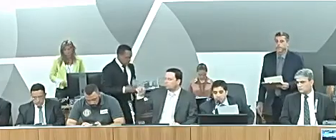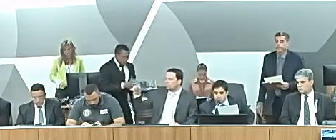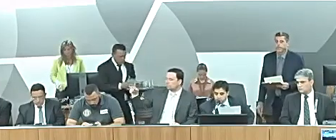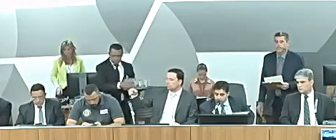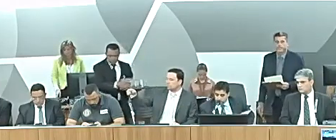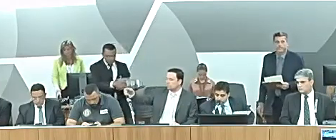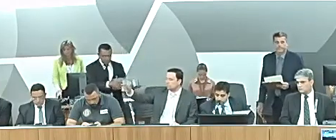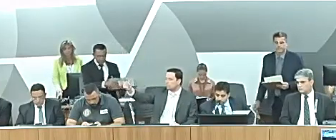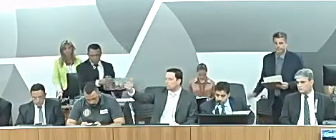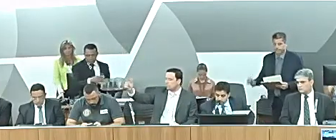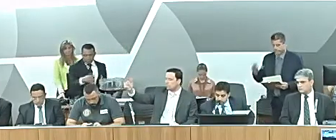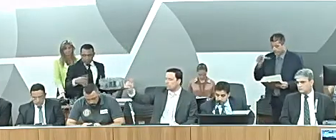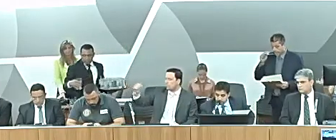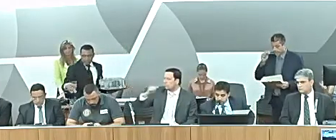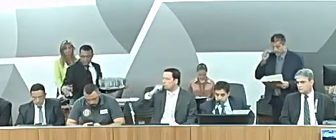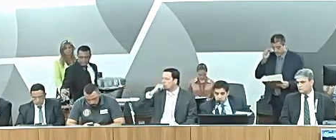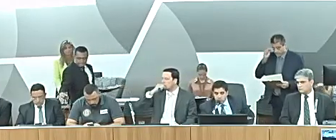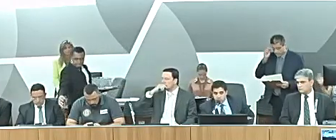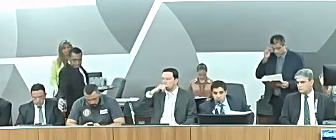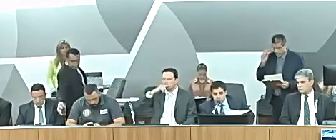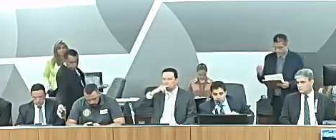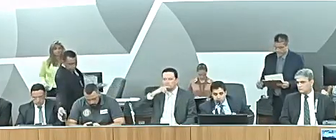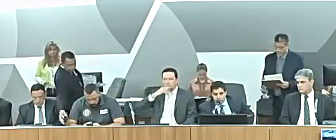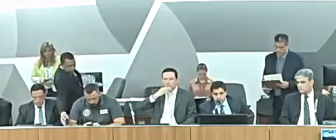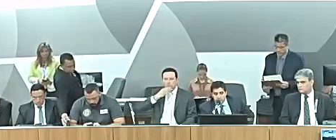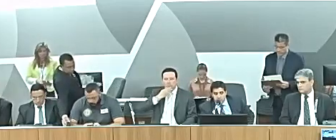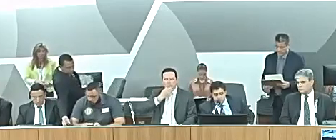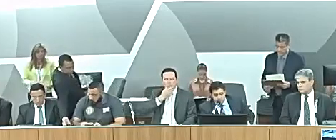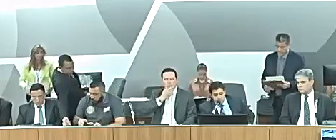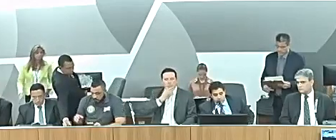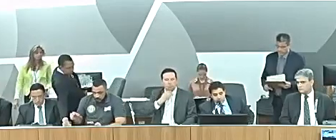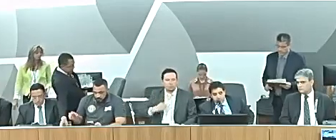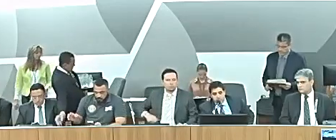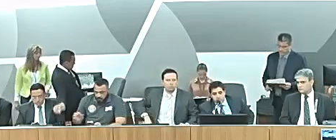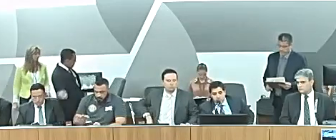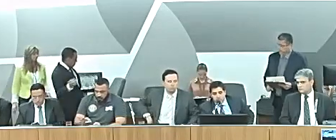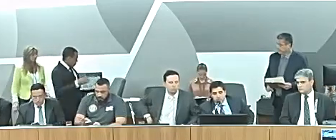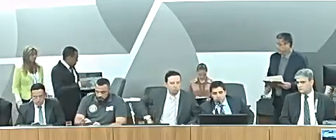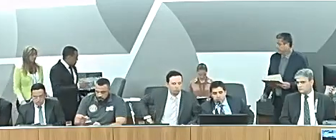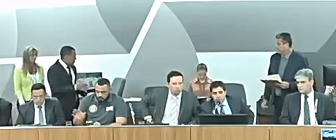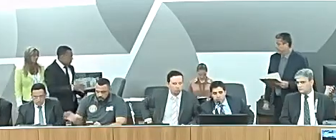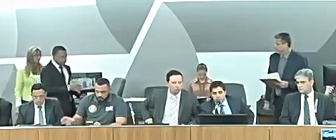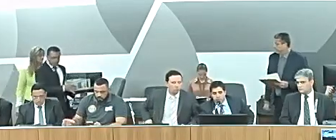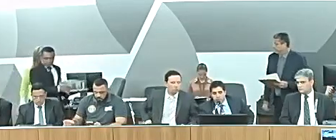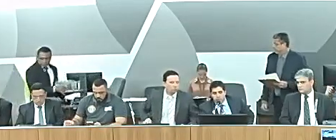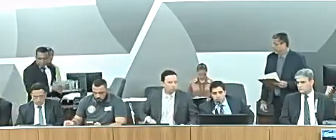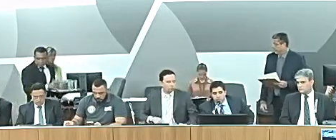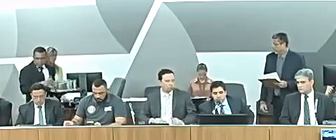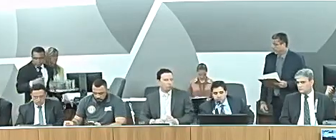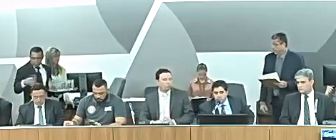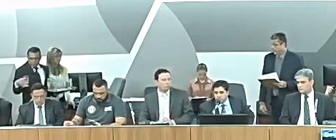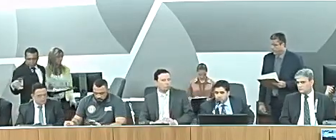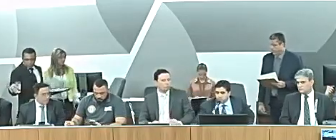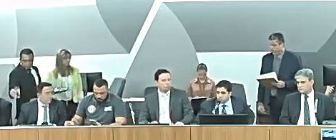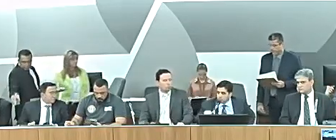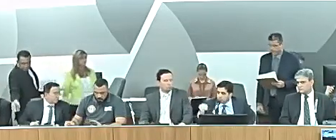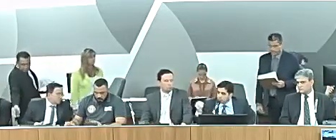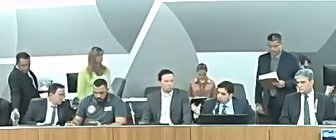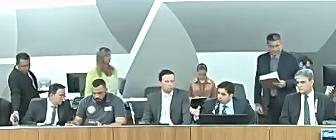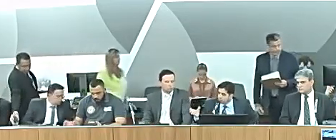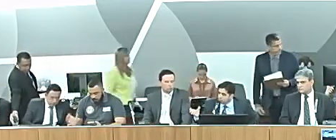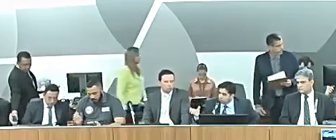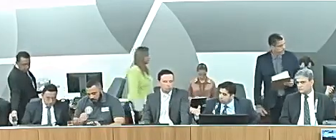orgânica do sistema prisional são sugestões nós conhecemos muito bem o que eu estava jogando a precedeu o